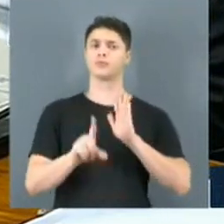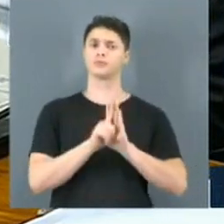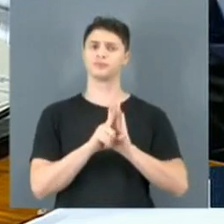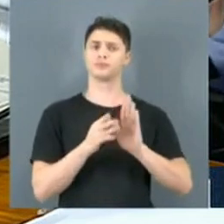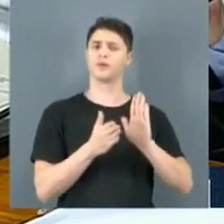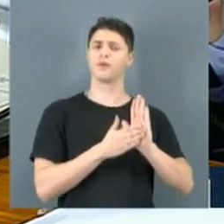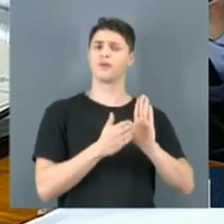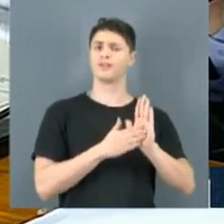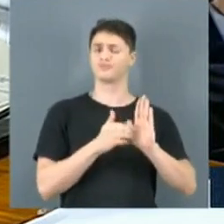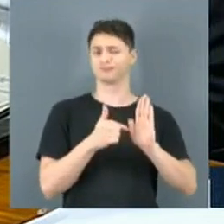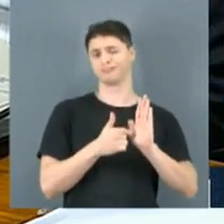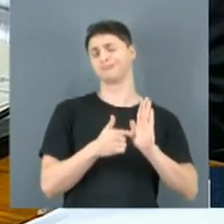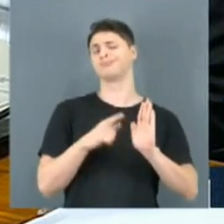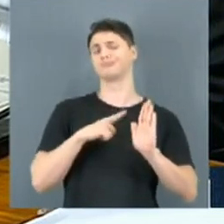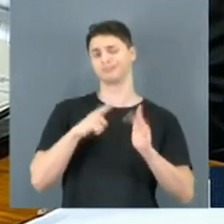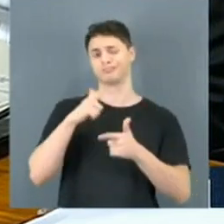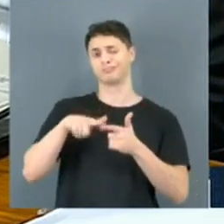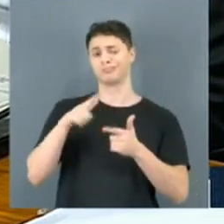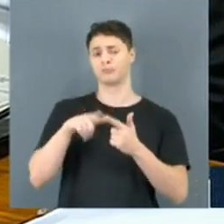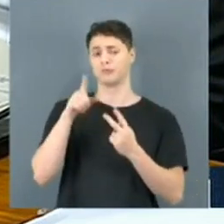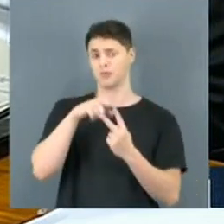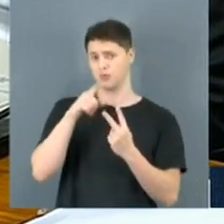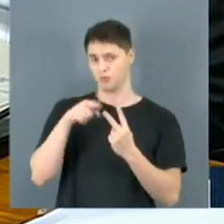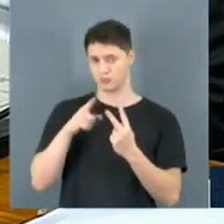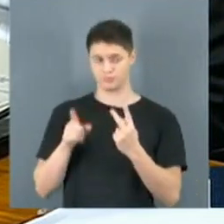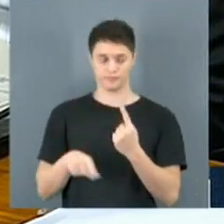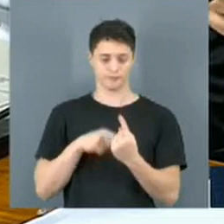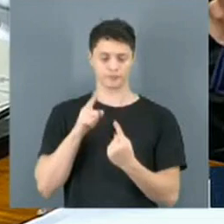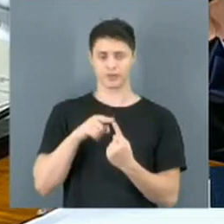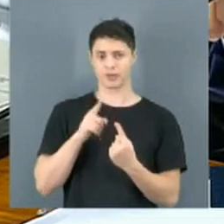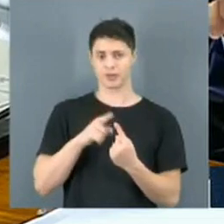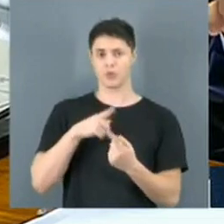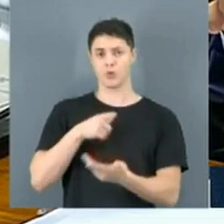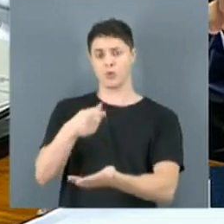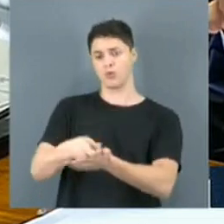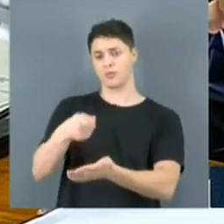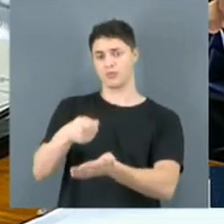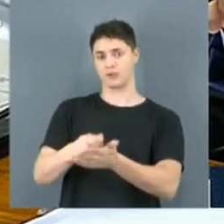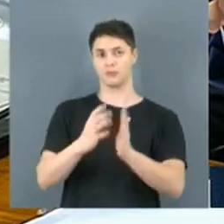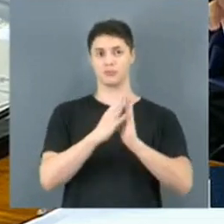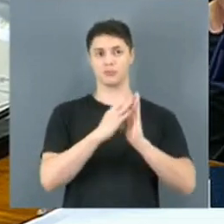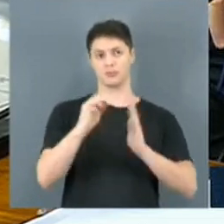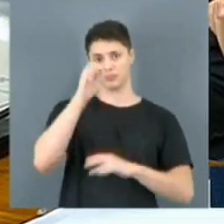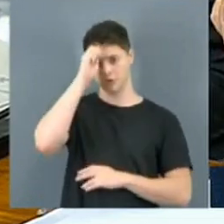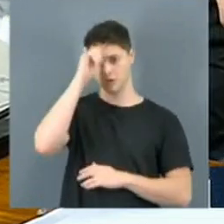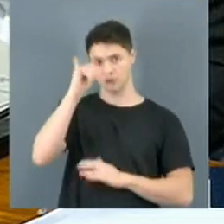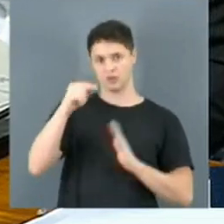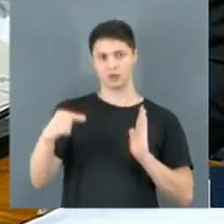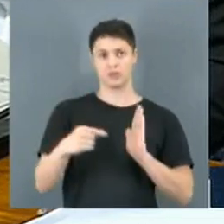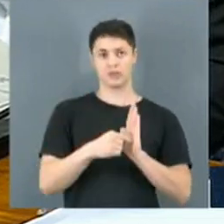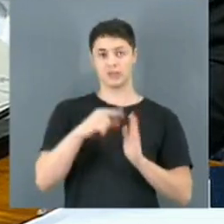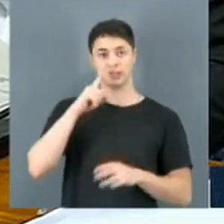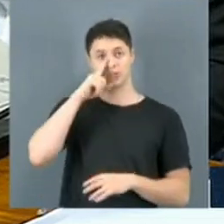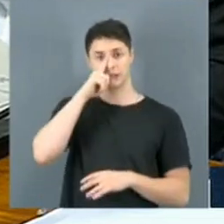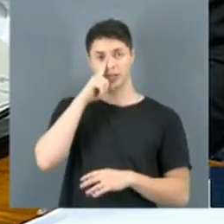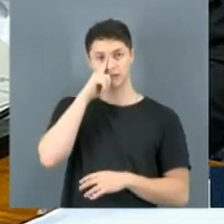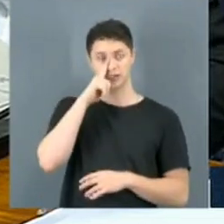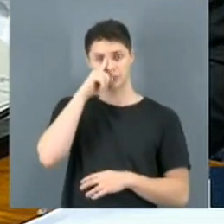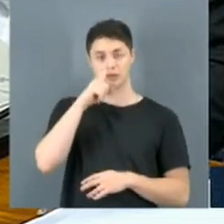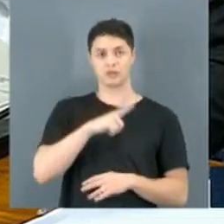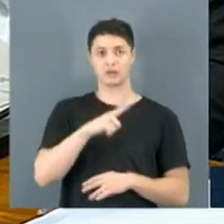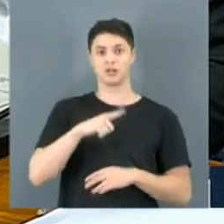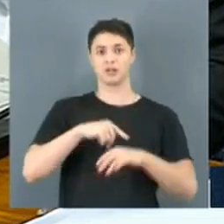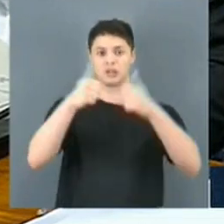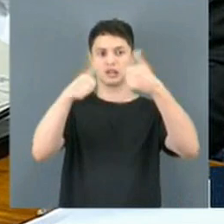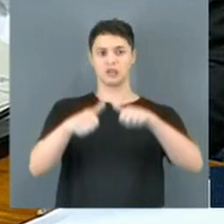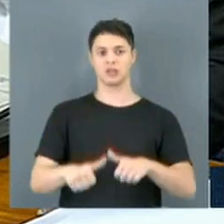traz 2 grandes problemas. Número 1, a imposição de que modelos de inteligência artificial de alto risco passem por uma espécie de